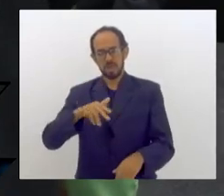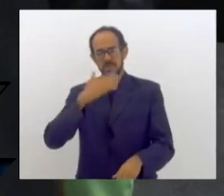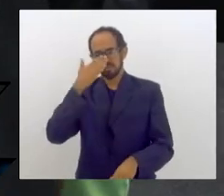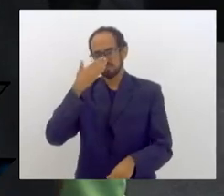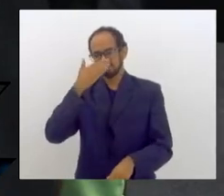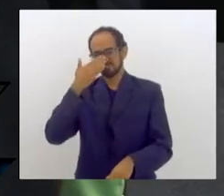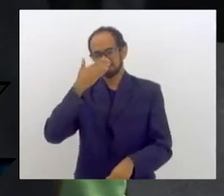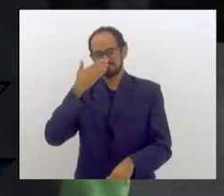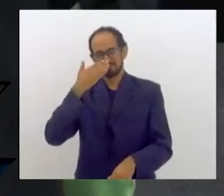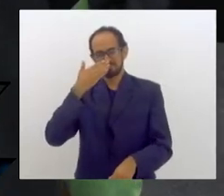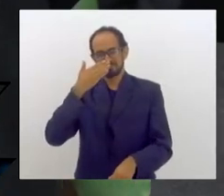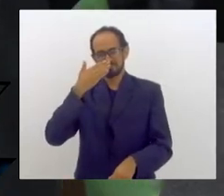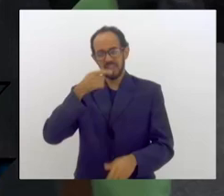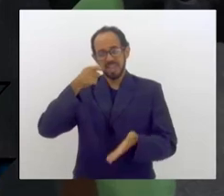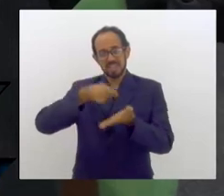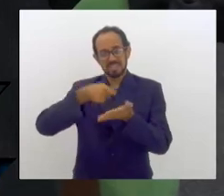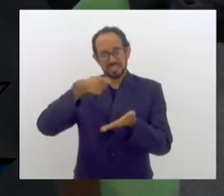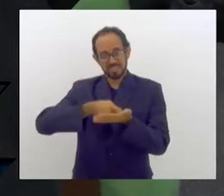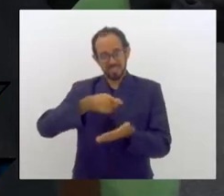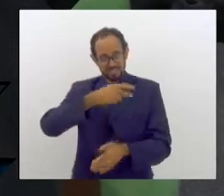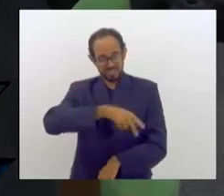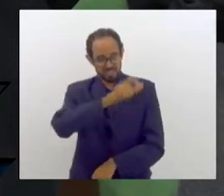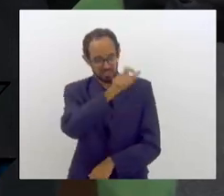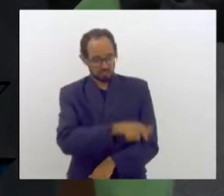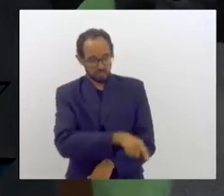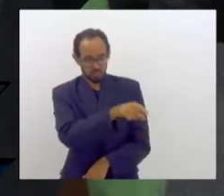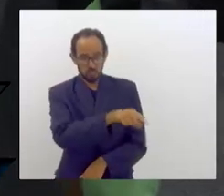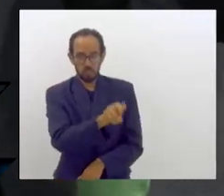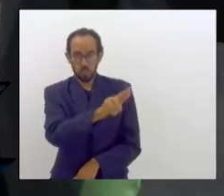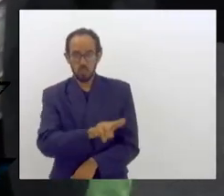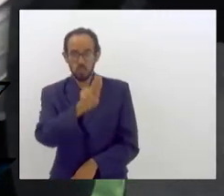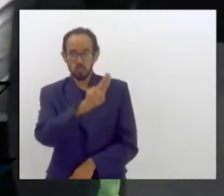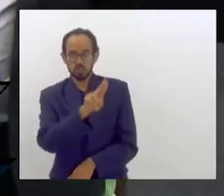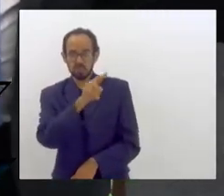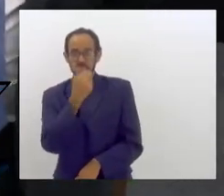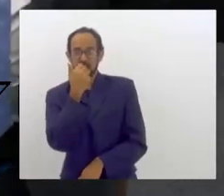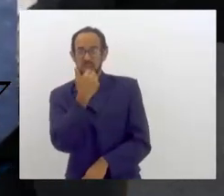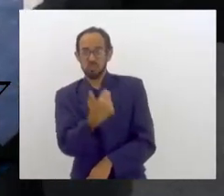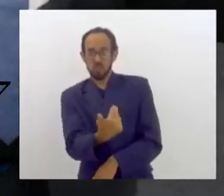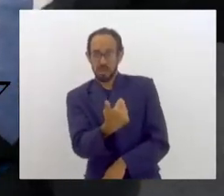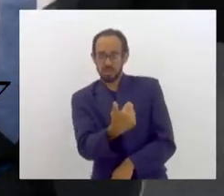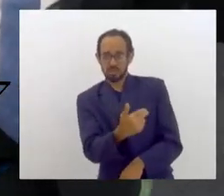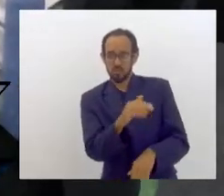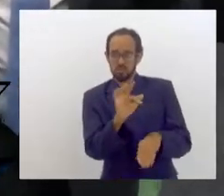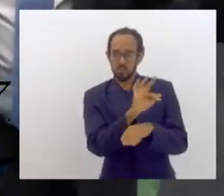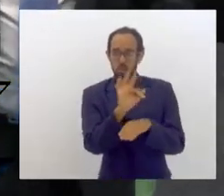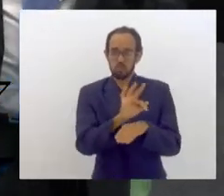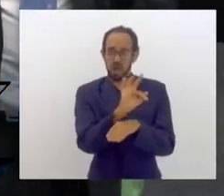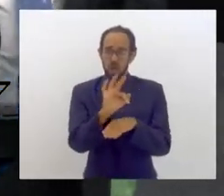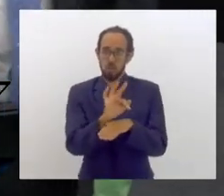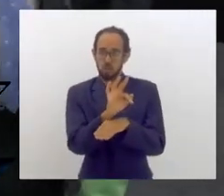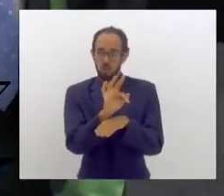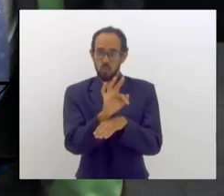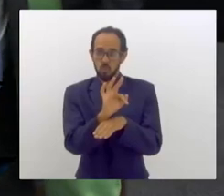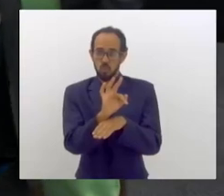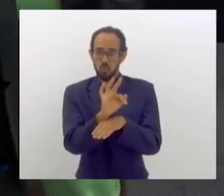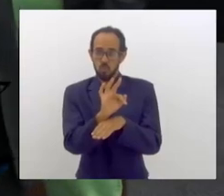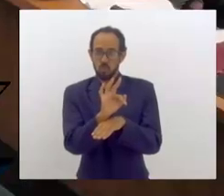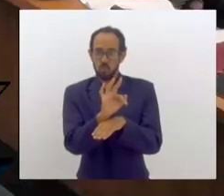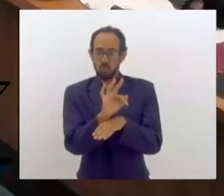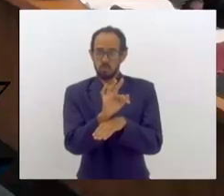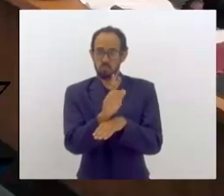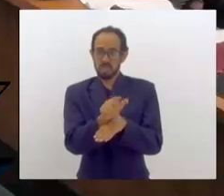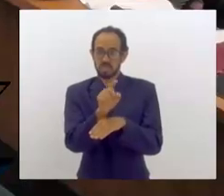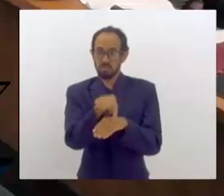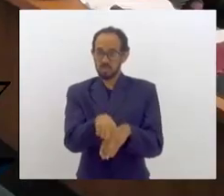Então, exigir dessas pessoas que usem uma linguagem recatada, que, diga-se de passagem, muitas vezes aqui mesmo no